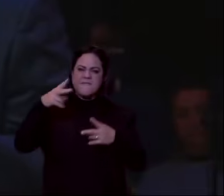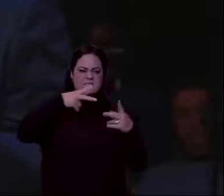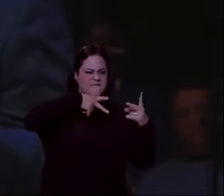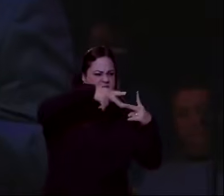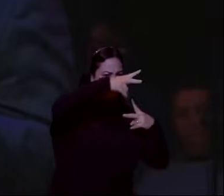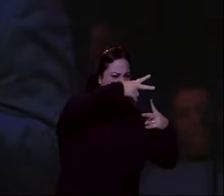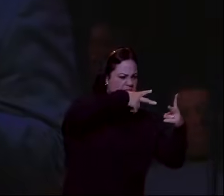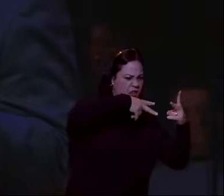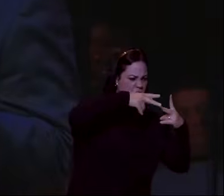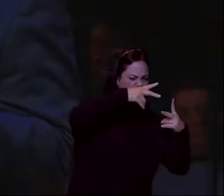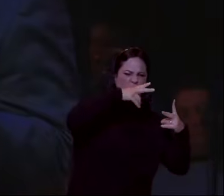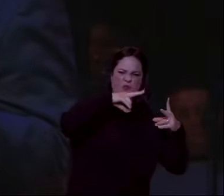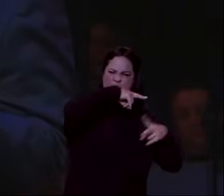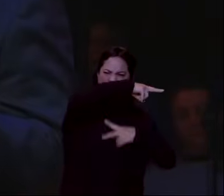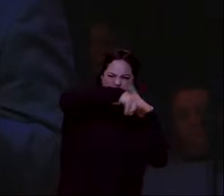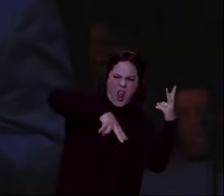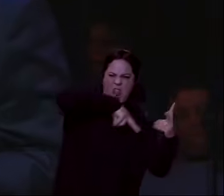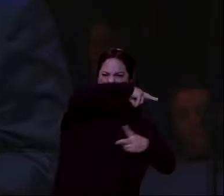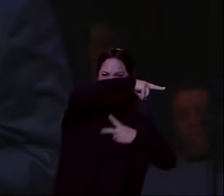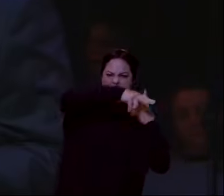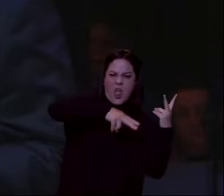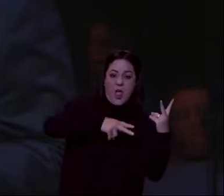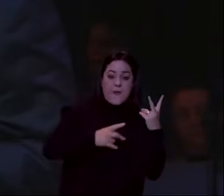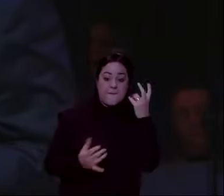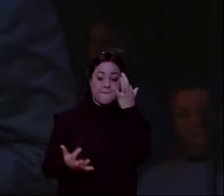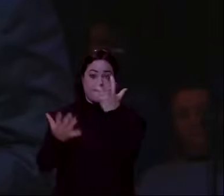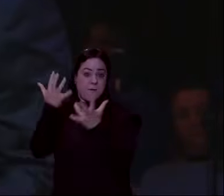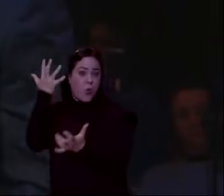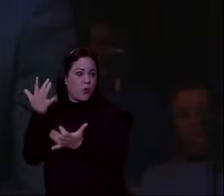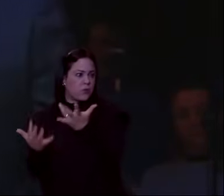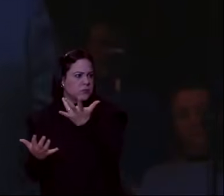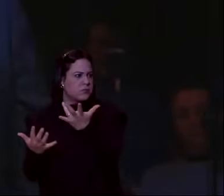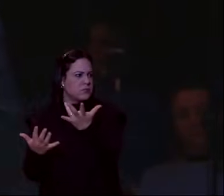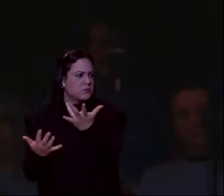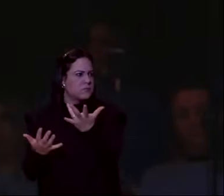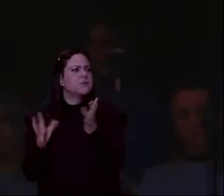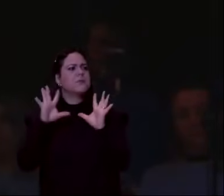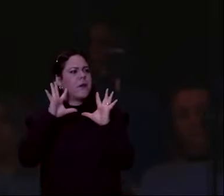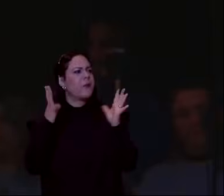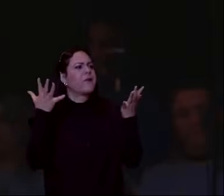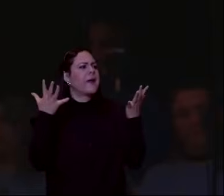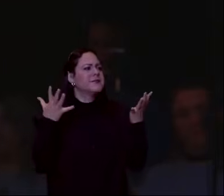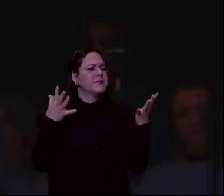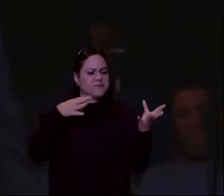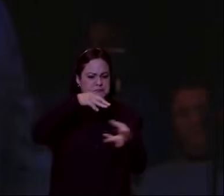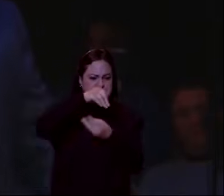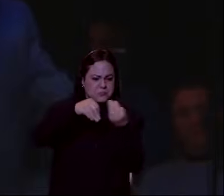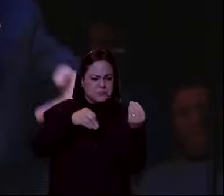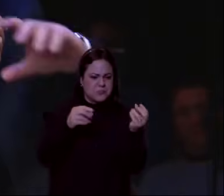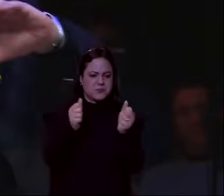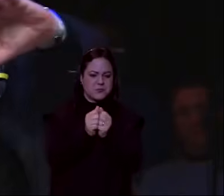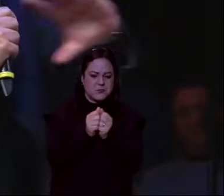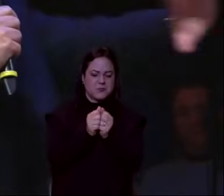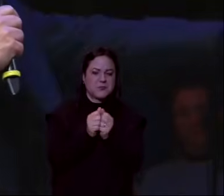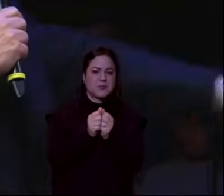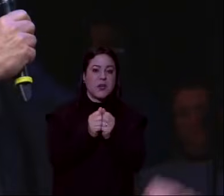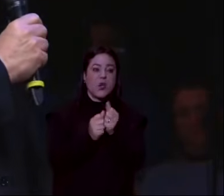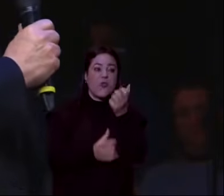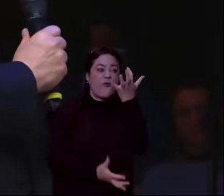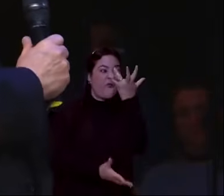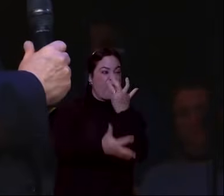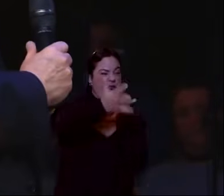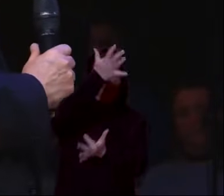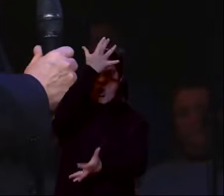vento forte com fogo, o que é que eu tenho? Um